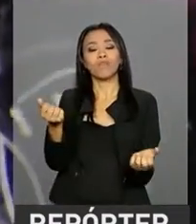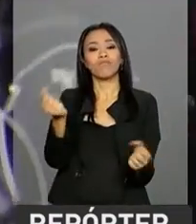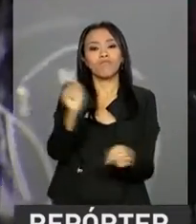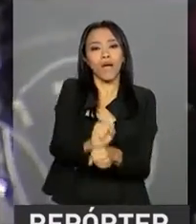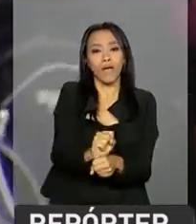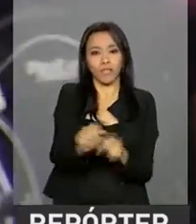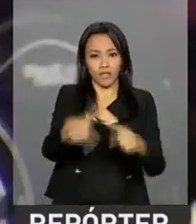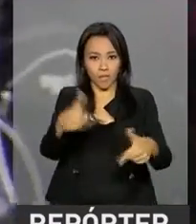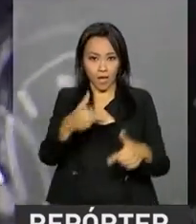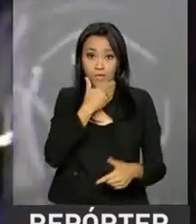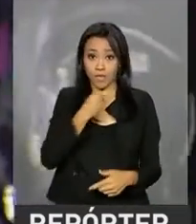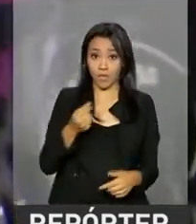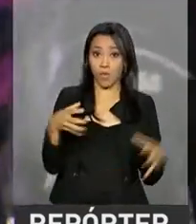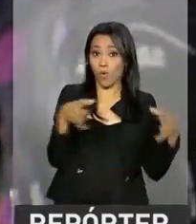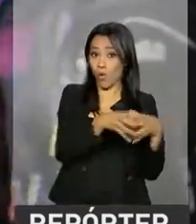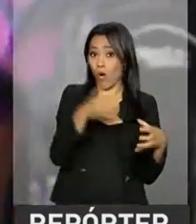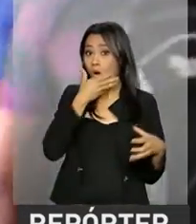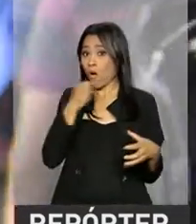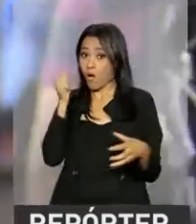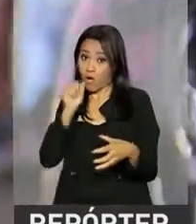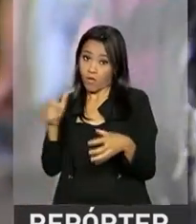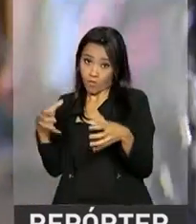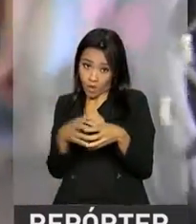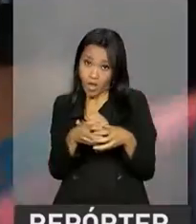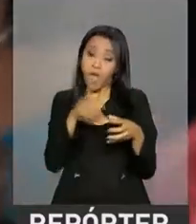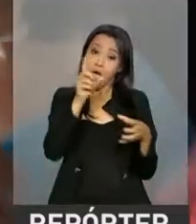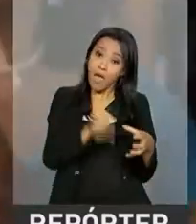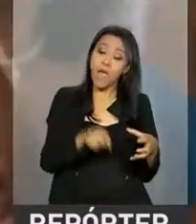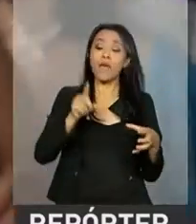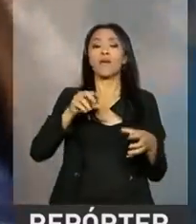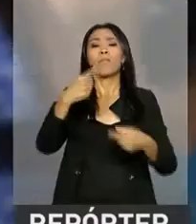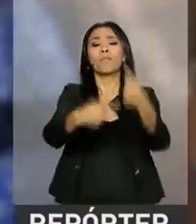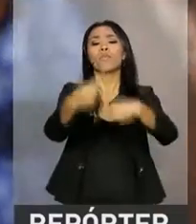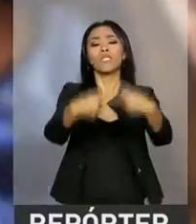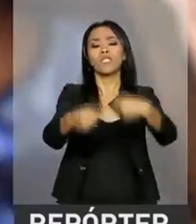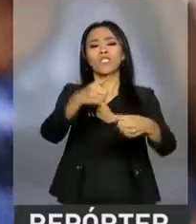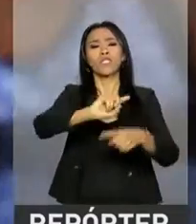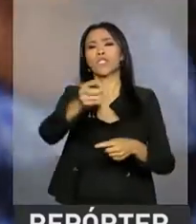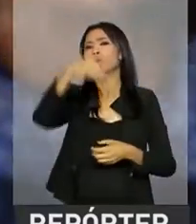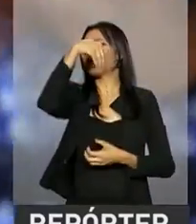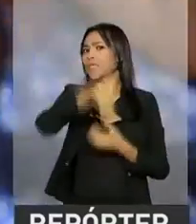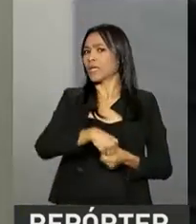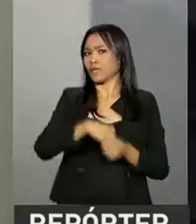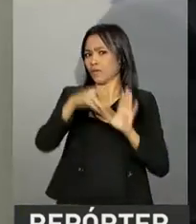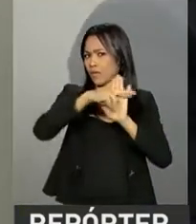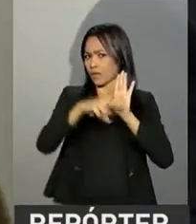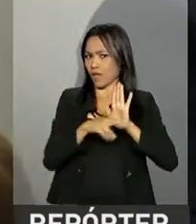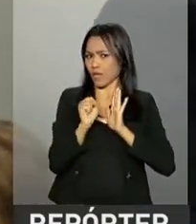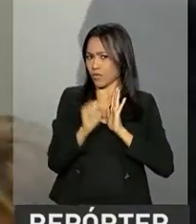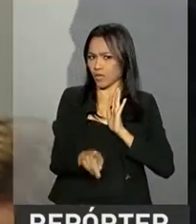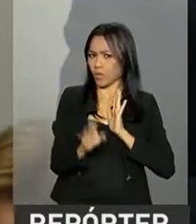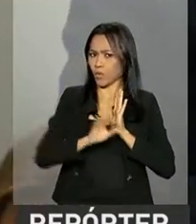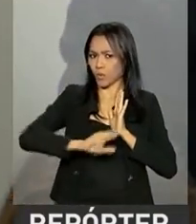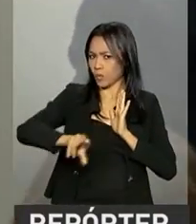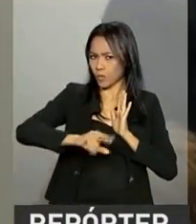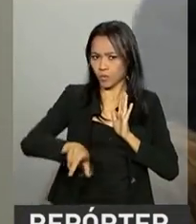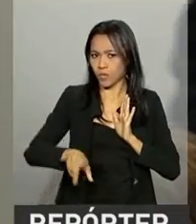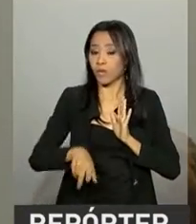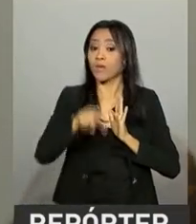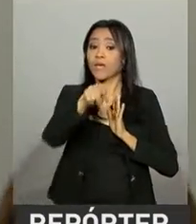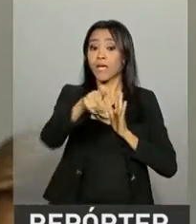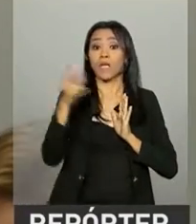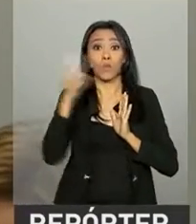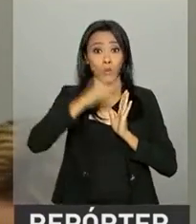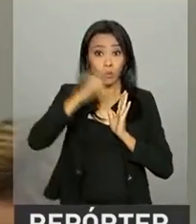de gênero, por exemplo, devem ser resolvidas com políticas públicas e não dentro do sistema previdenciário. Luísa fez um alerta sobre a